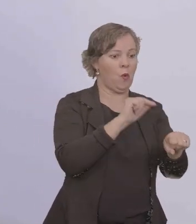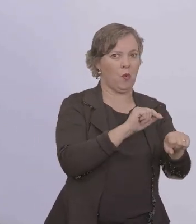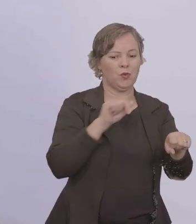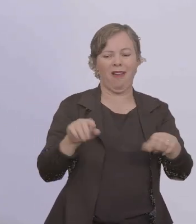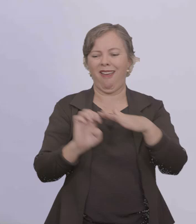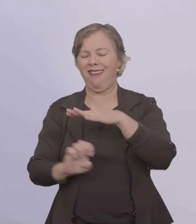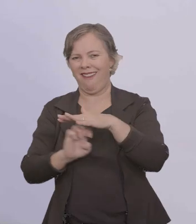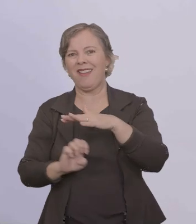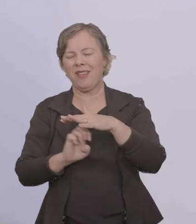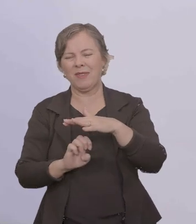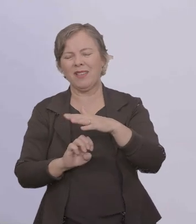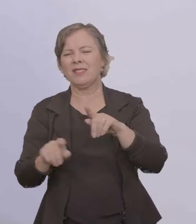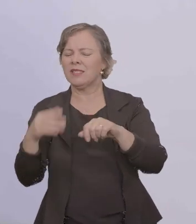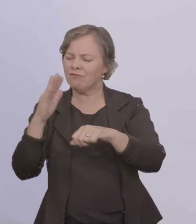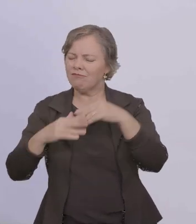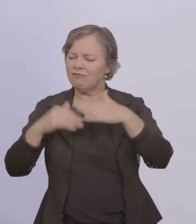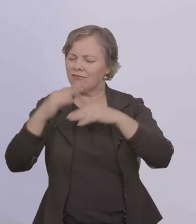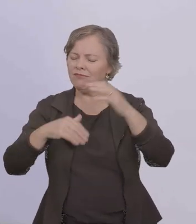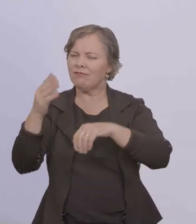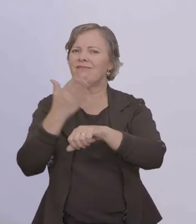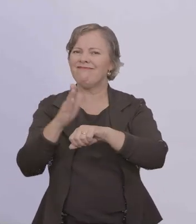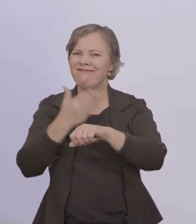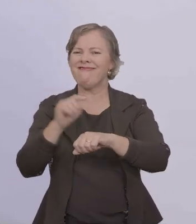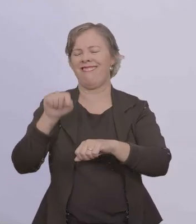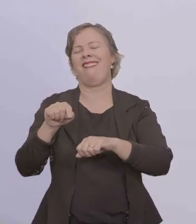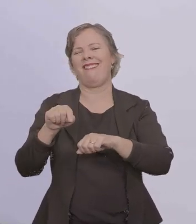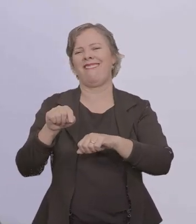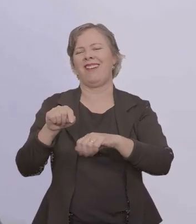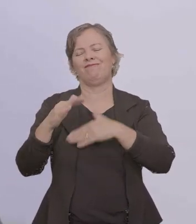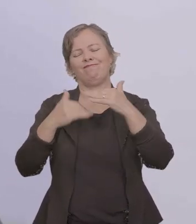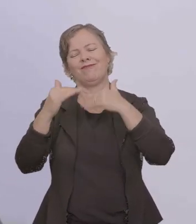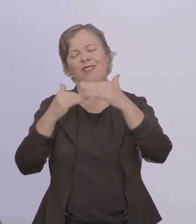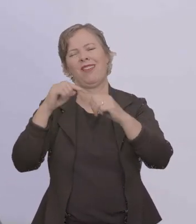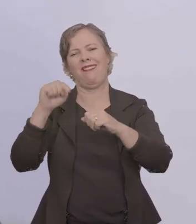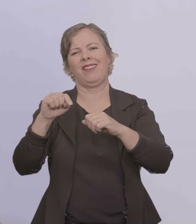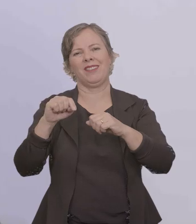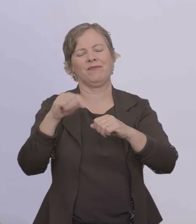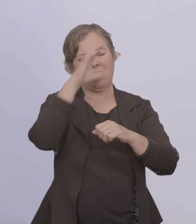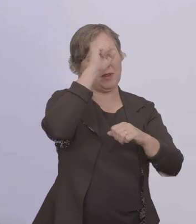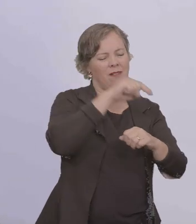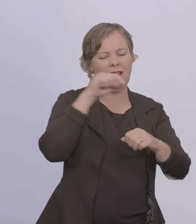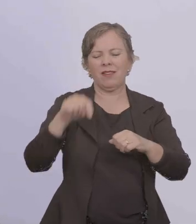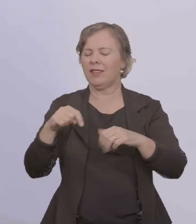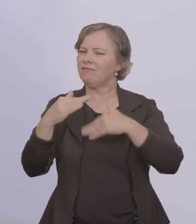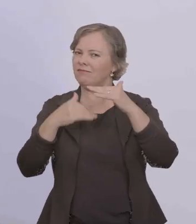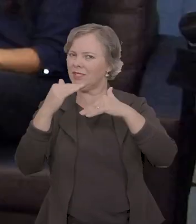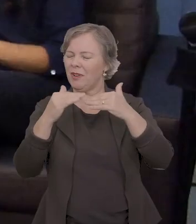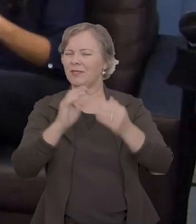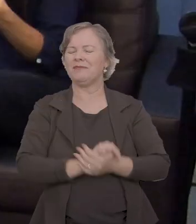em prática todas aquelas competências técnicas e habilidades que ele está desenvolvendo ao longo do curso no mercado de trabalho em uma